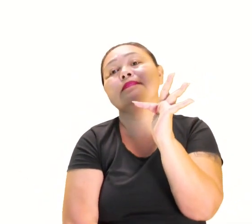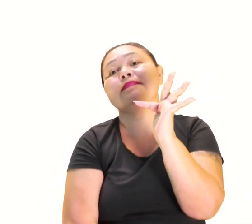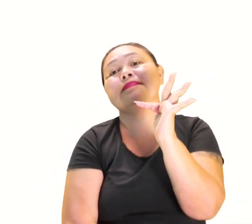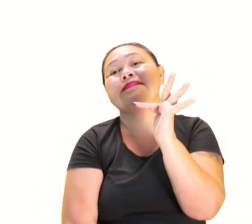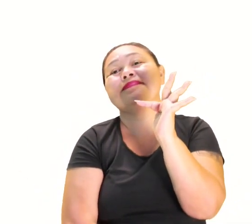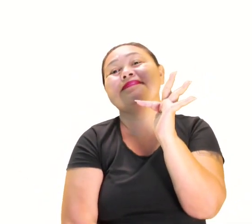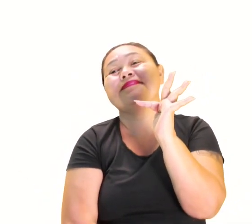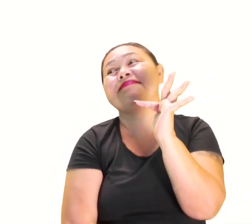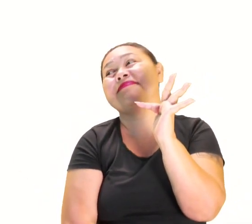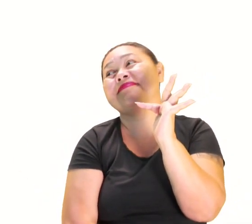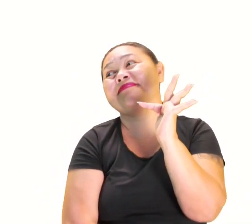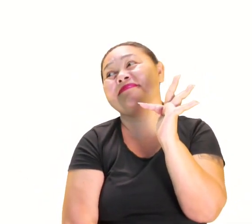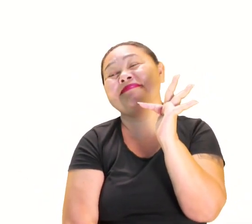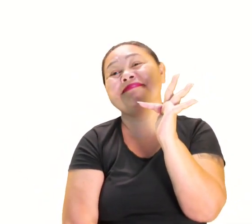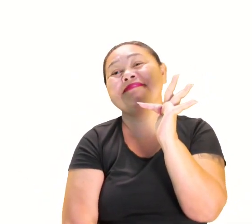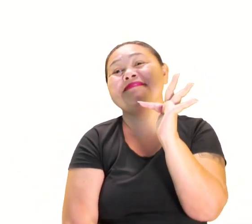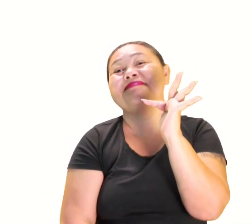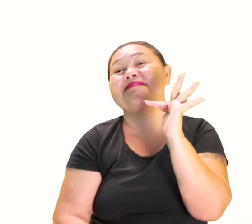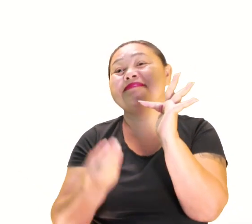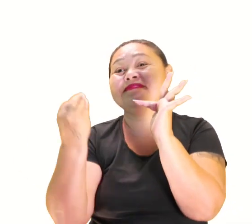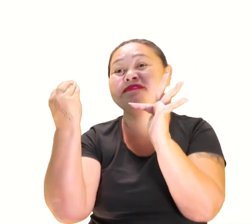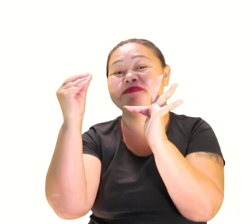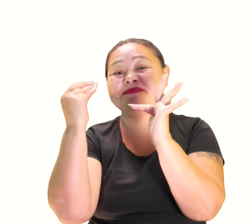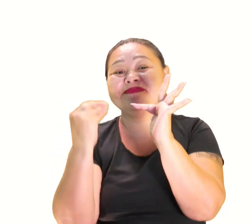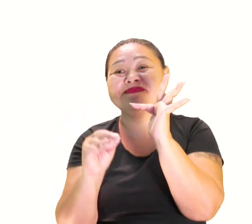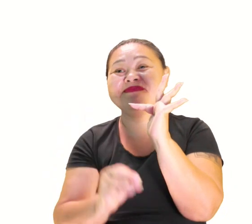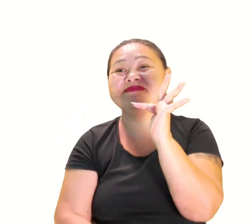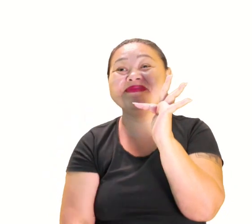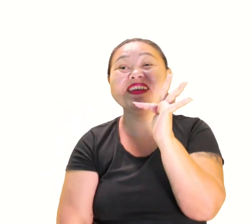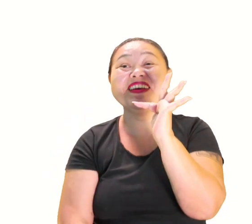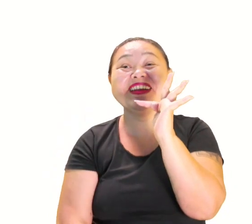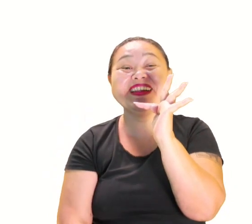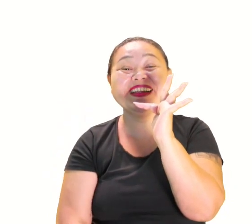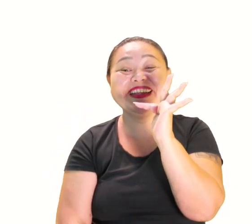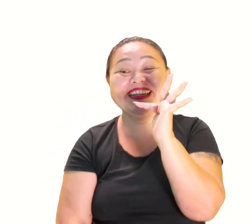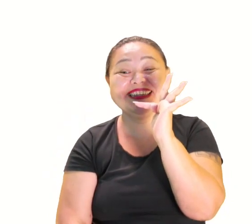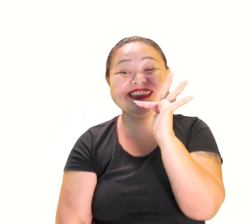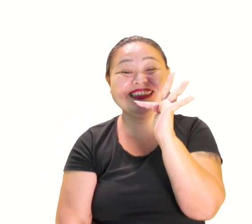Por? No gráfico? Uhum. Então, vamos lá.